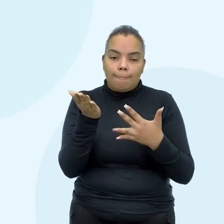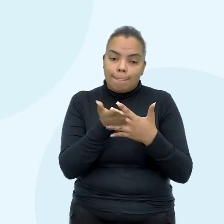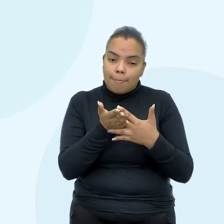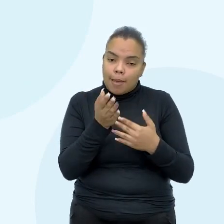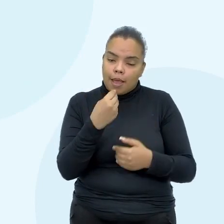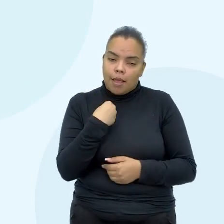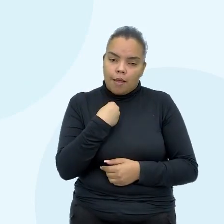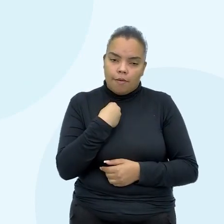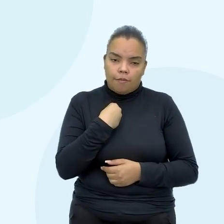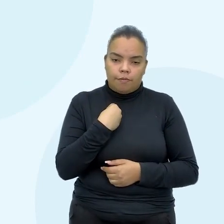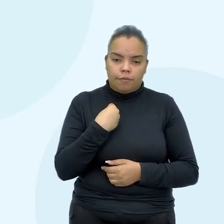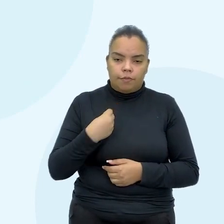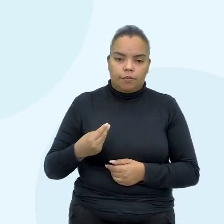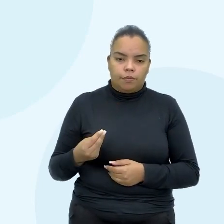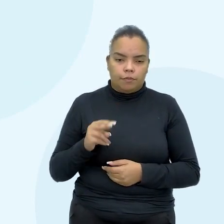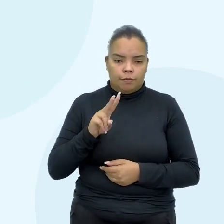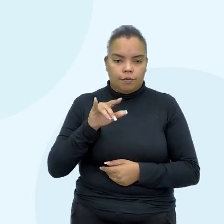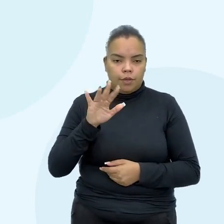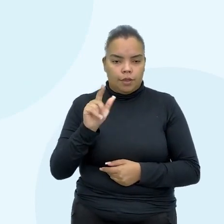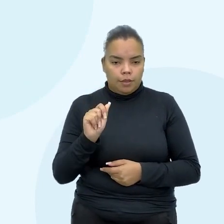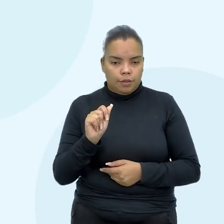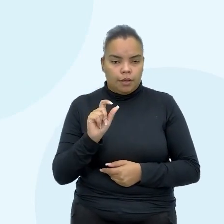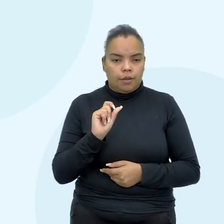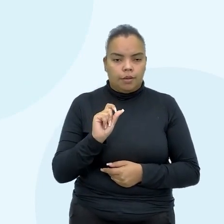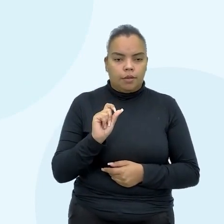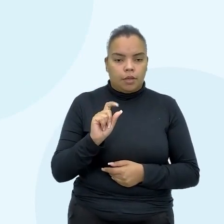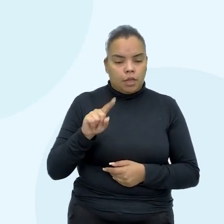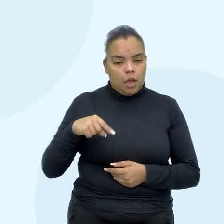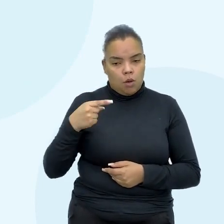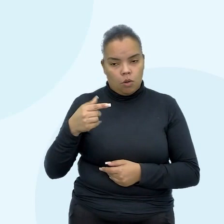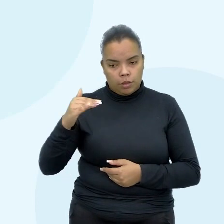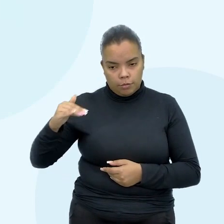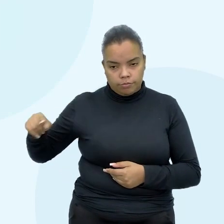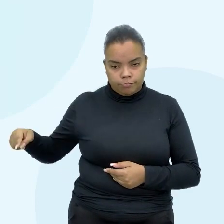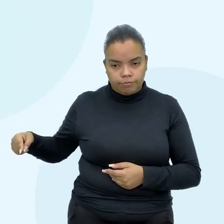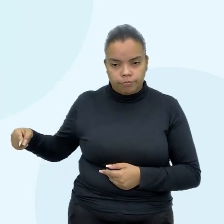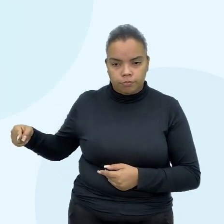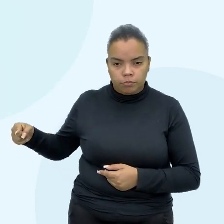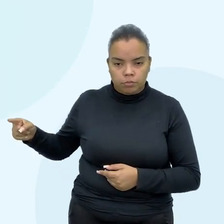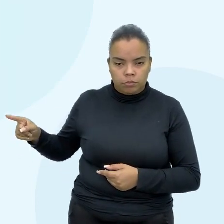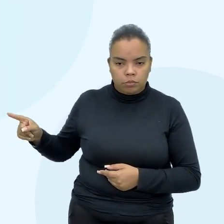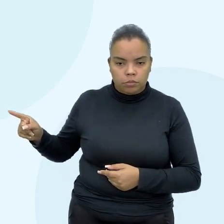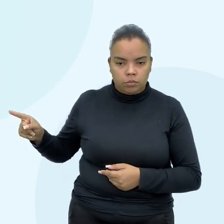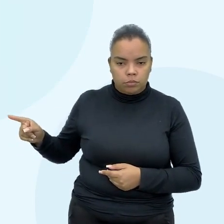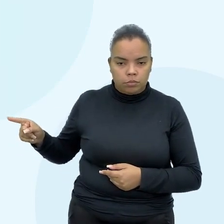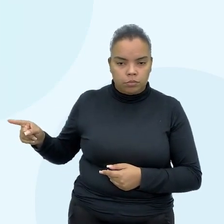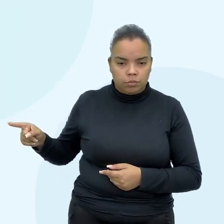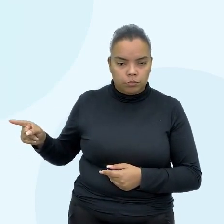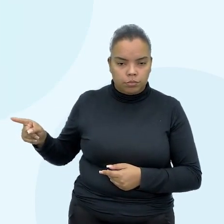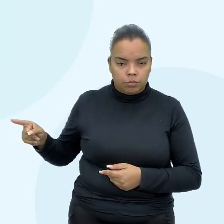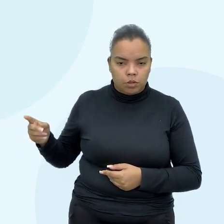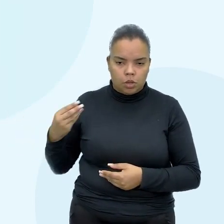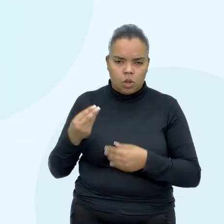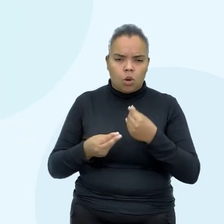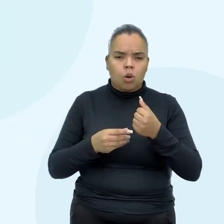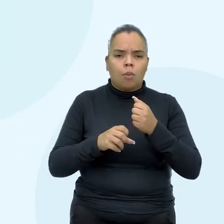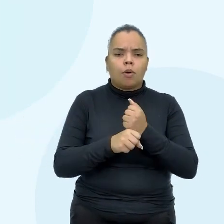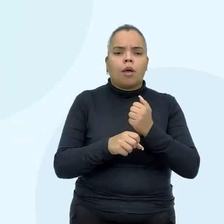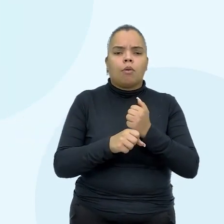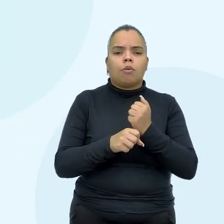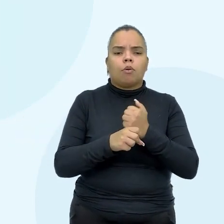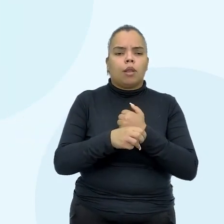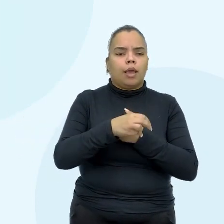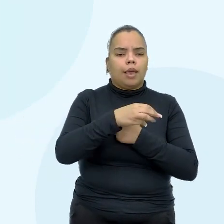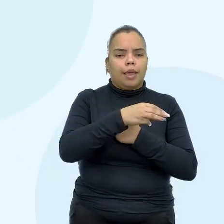né? Aí nós temos também nessa outra expressãozinha que como que a gente calcula essa massa, a massa restante, né?